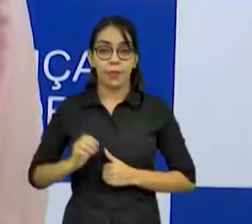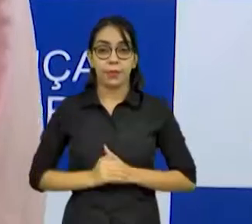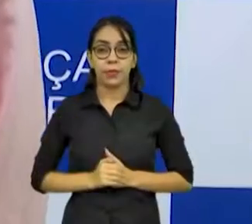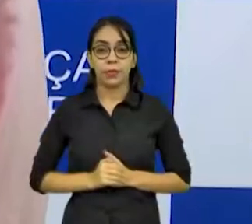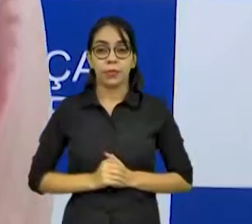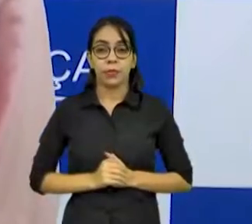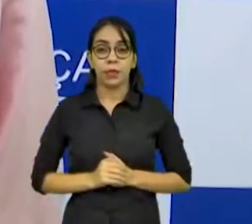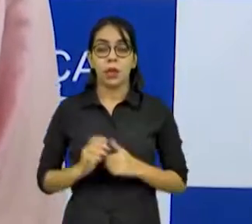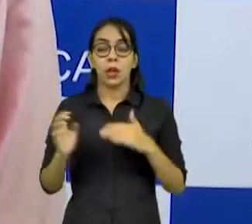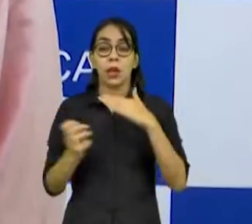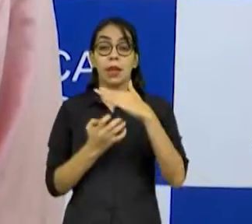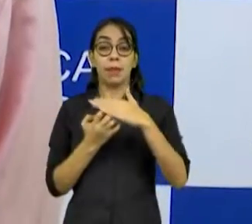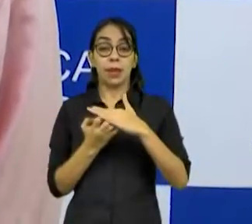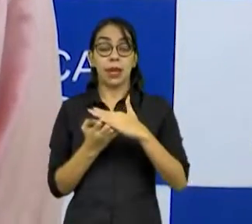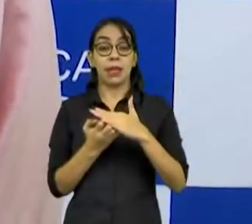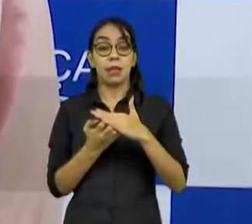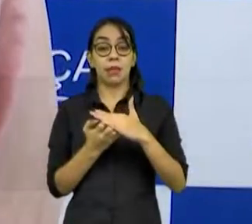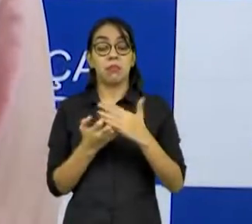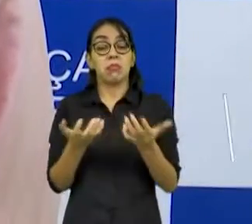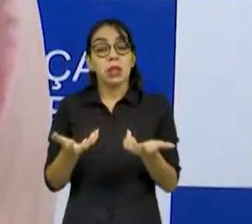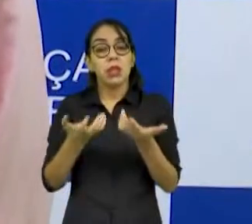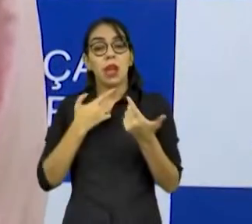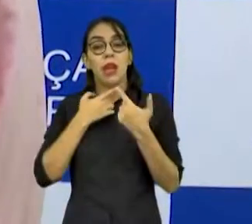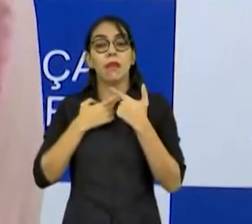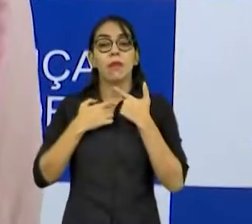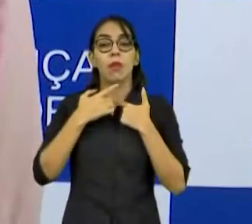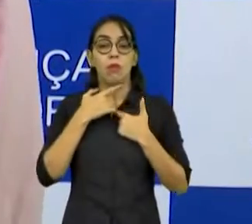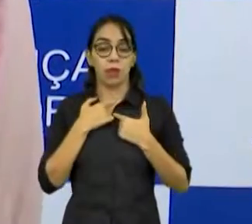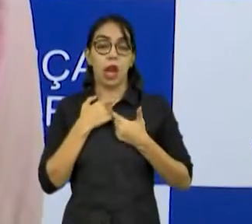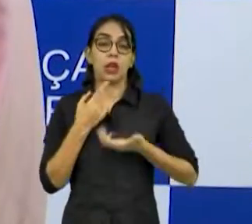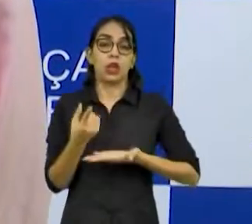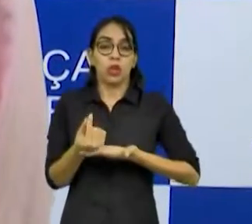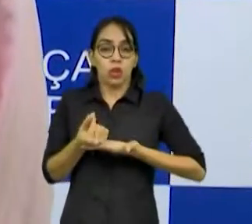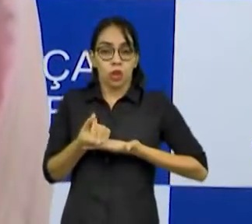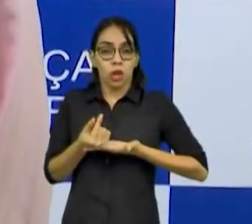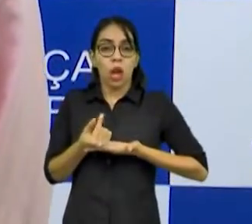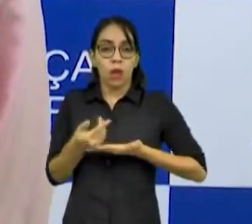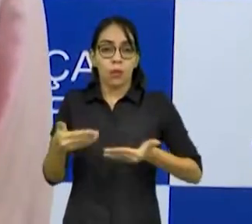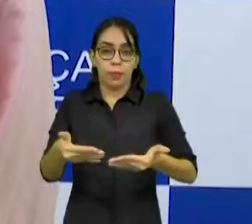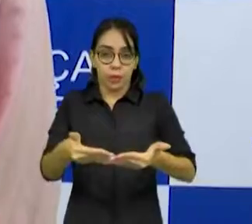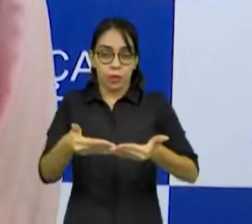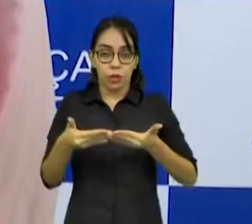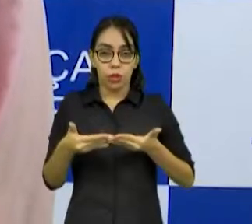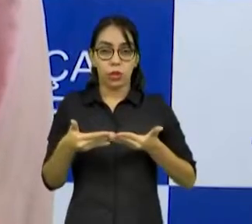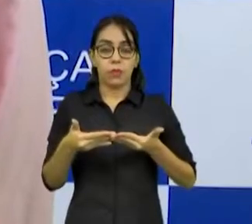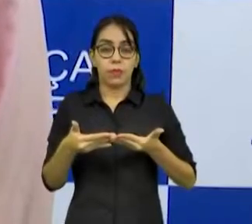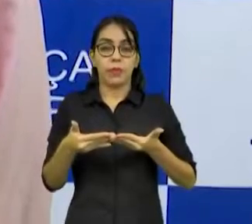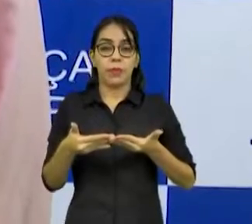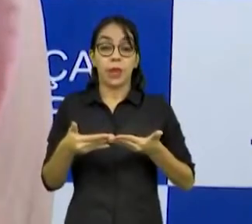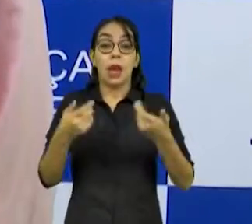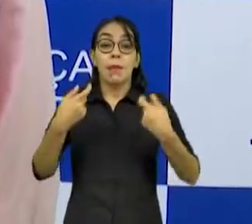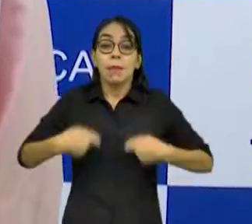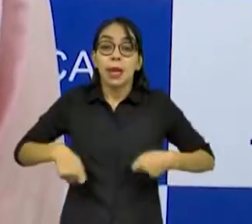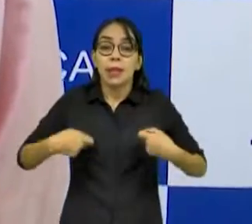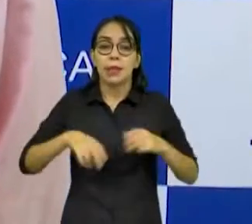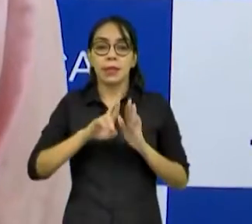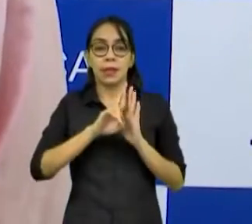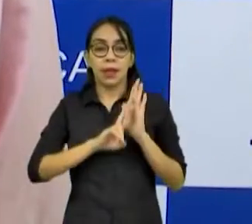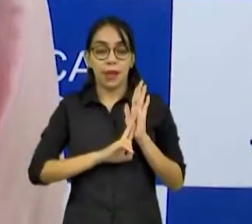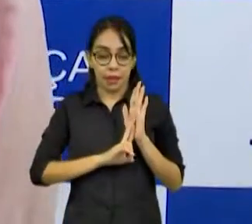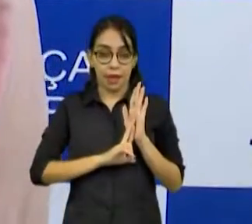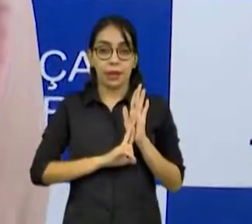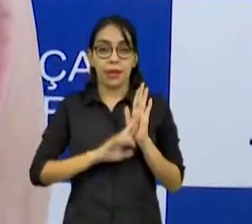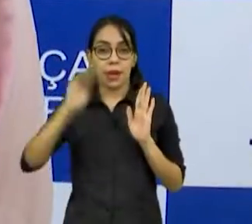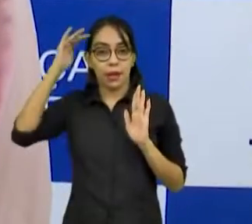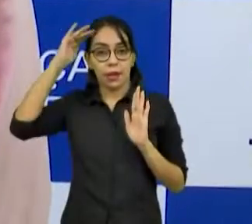tiverem interesse em fazer arrecadação via financiamento coletivo, elas precisam atender aos requisitos da Resolução 23.607.